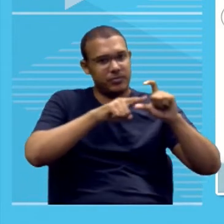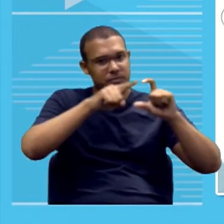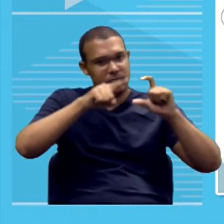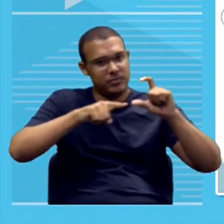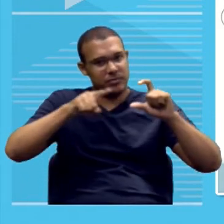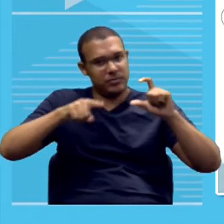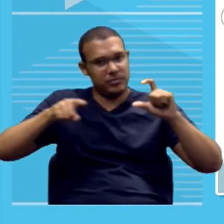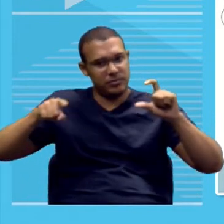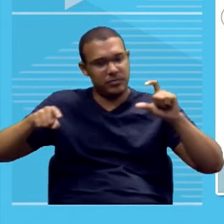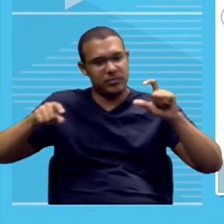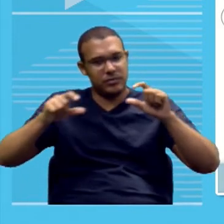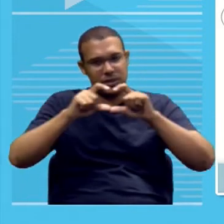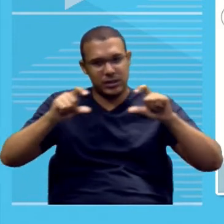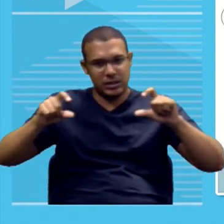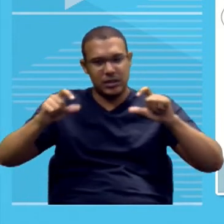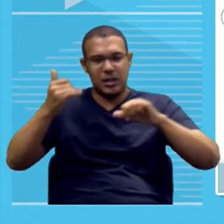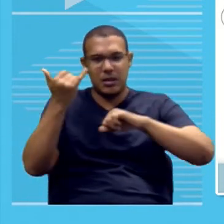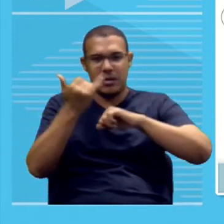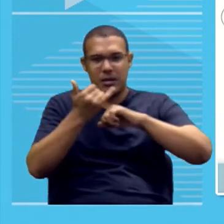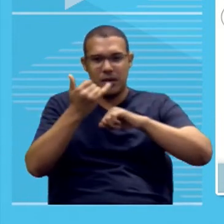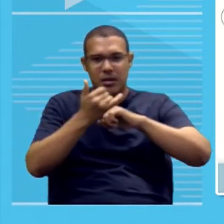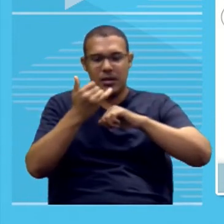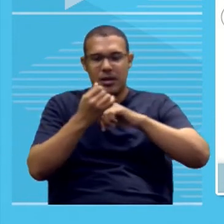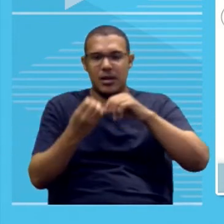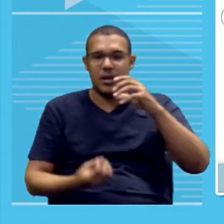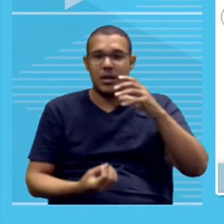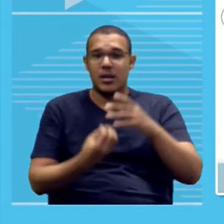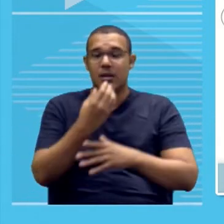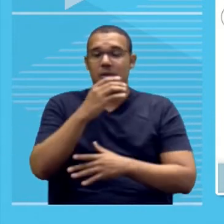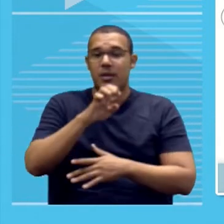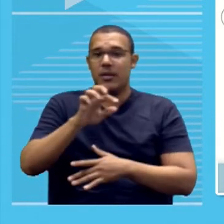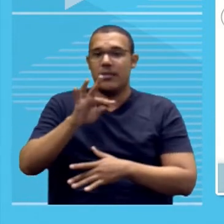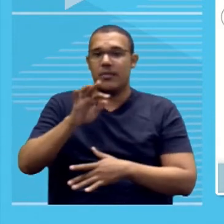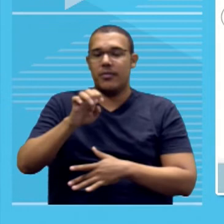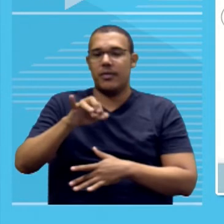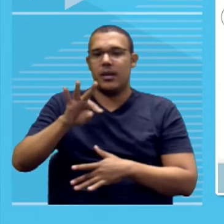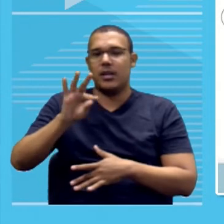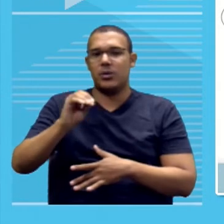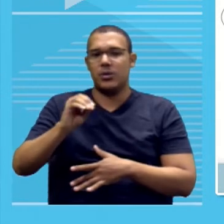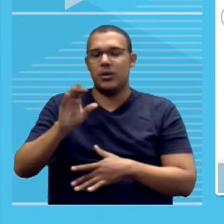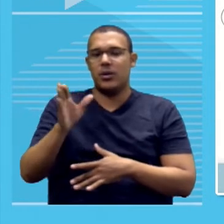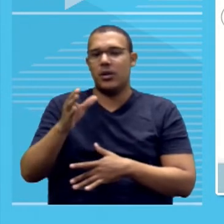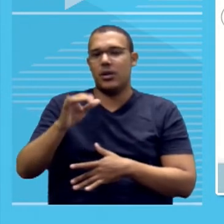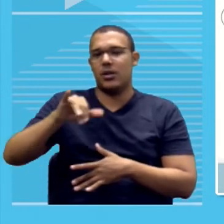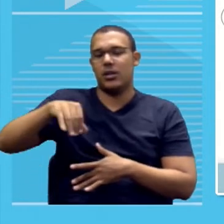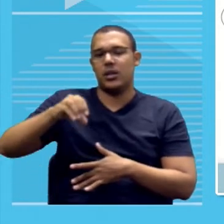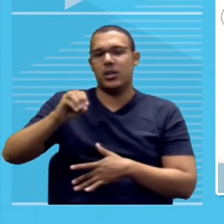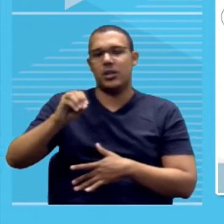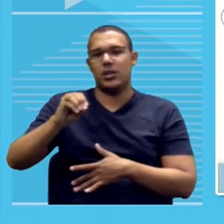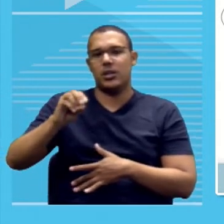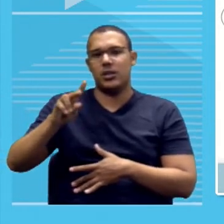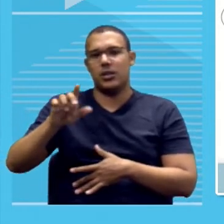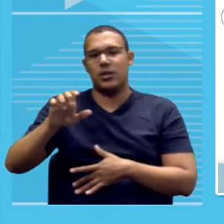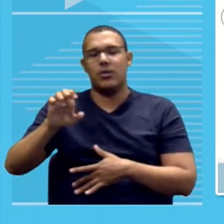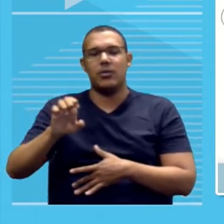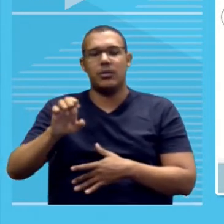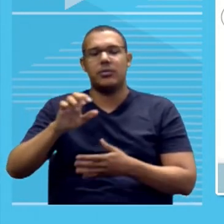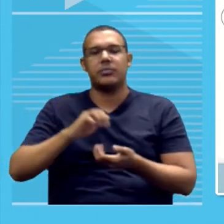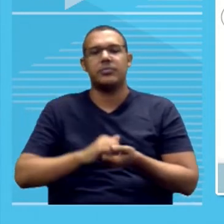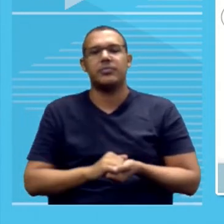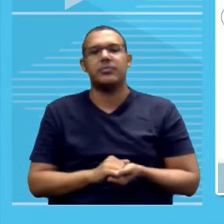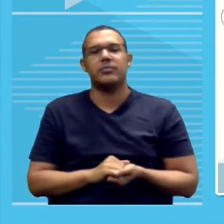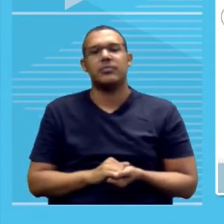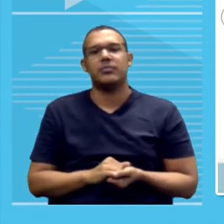dentro de material metálico produz um efeito chamado de efeito Joule, certo? Esse efeito